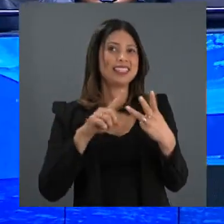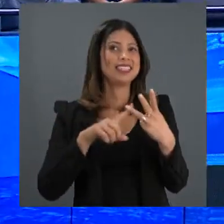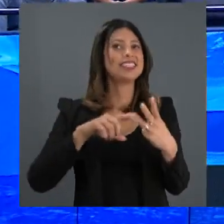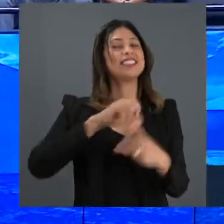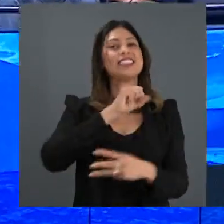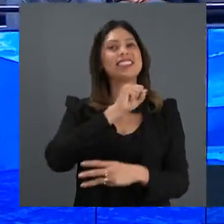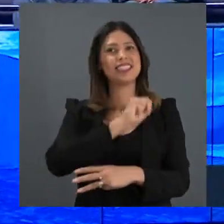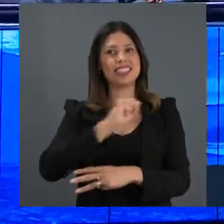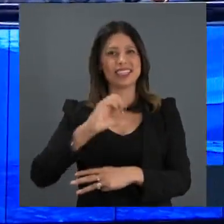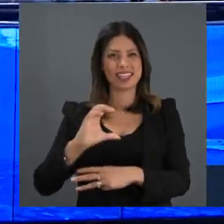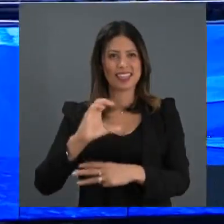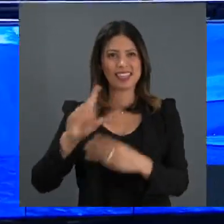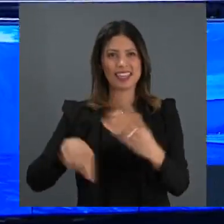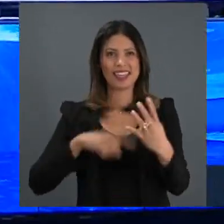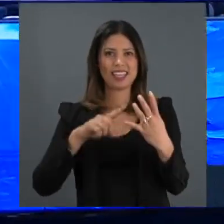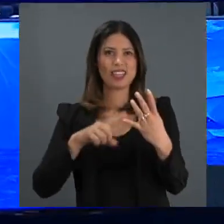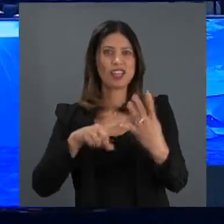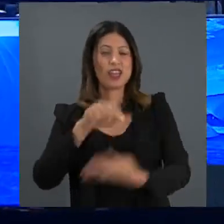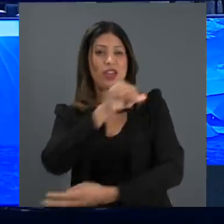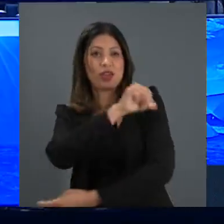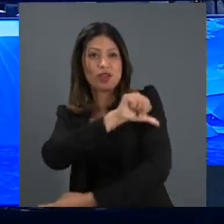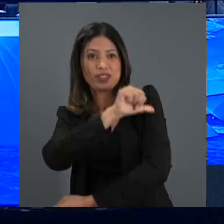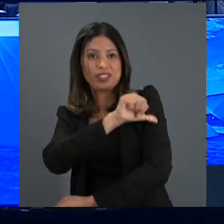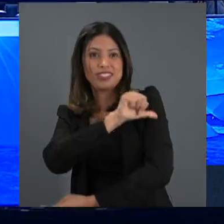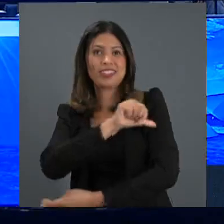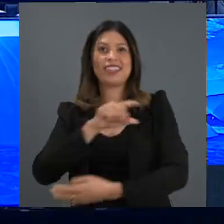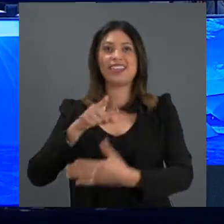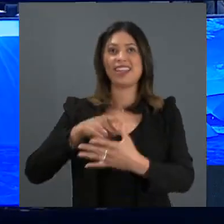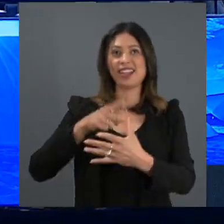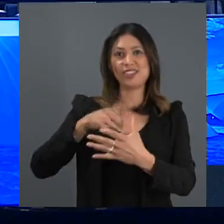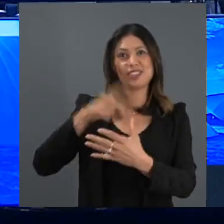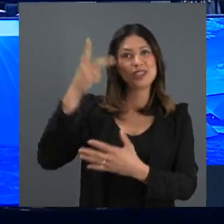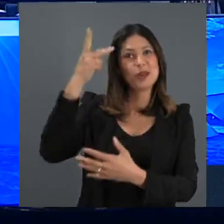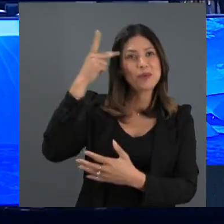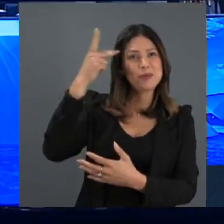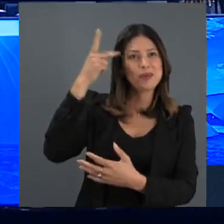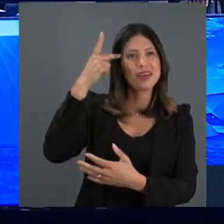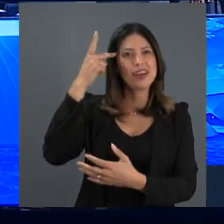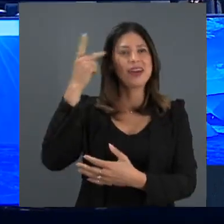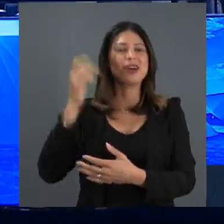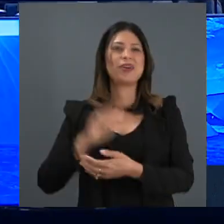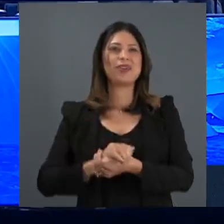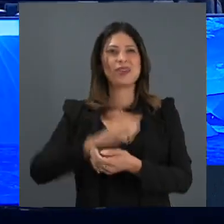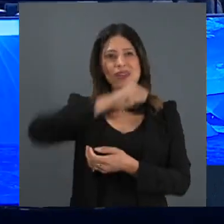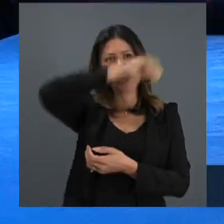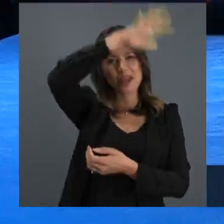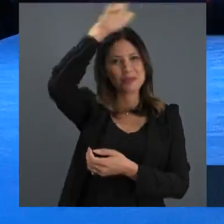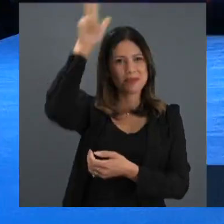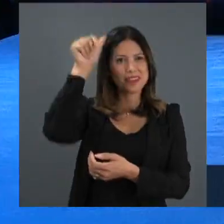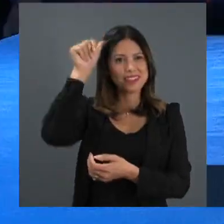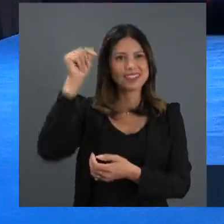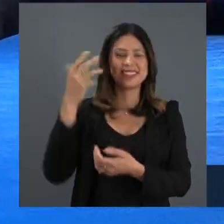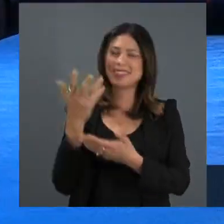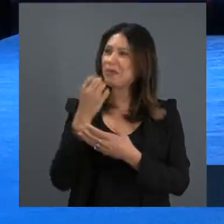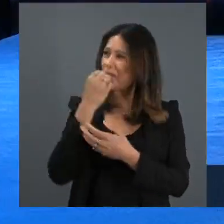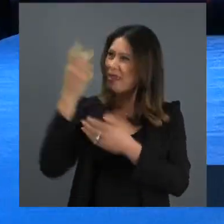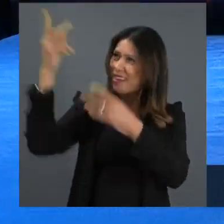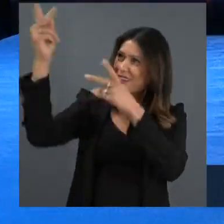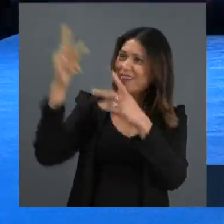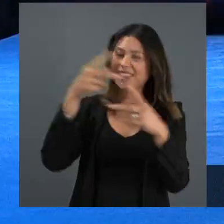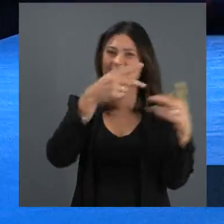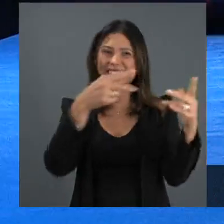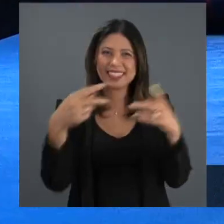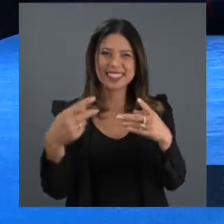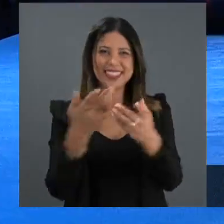de Janeiro, São Paulo. Opa, olha lá, Amazônia, Manaus, Amazonas. Que beleza. Sejam muito bem-vindos